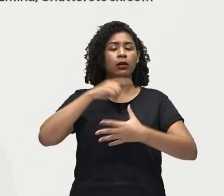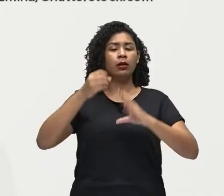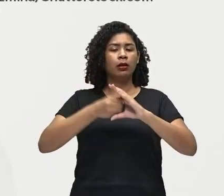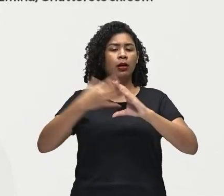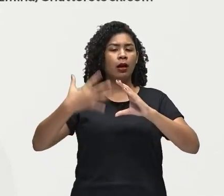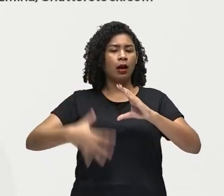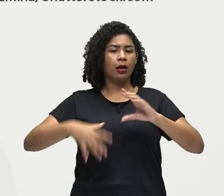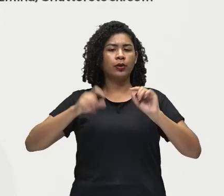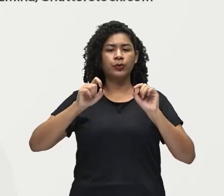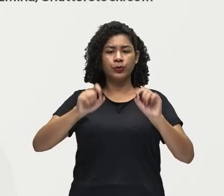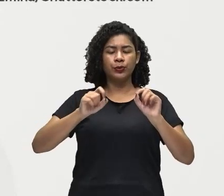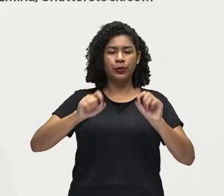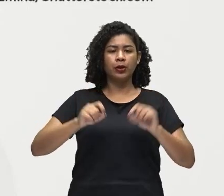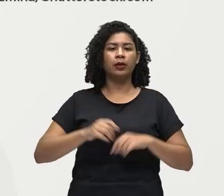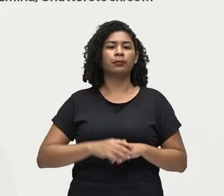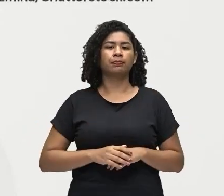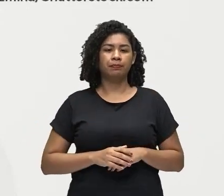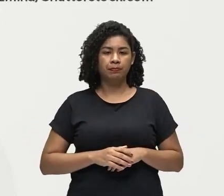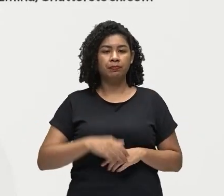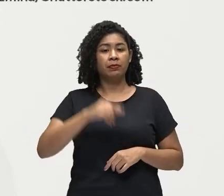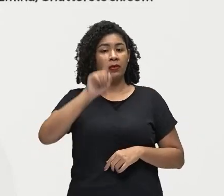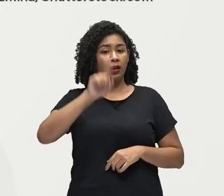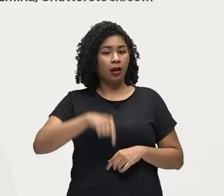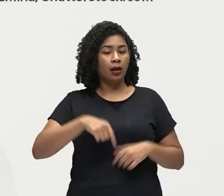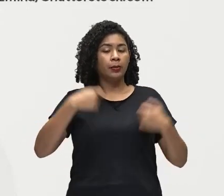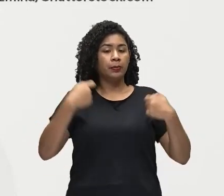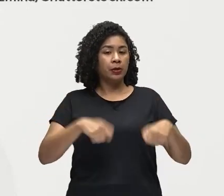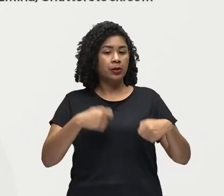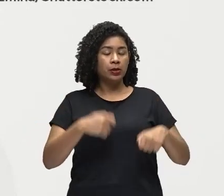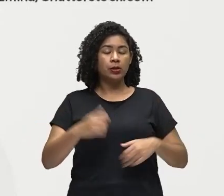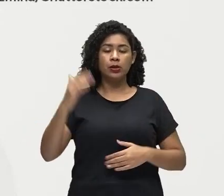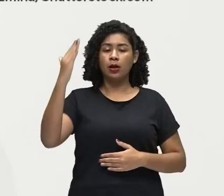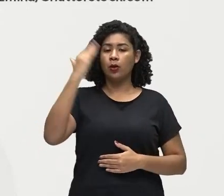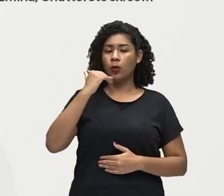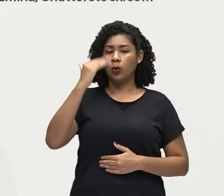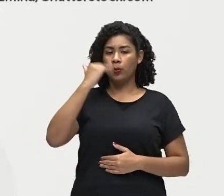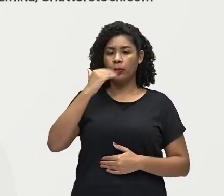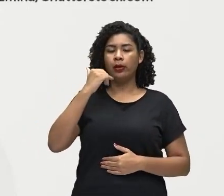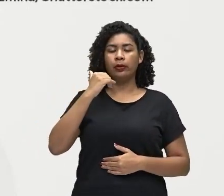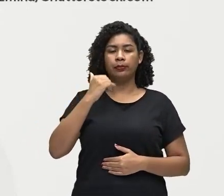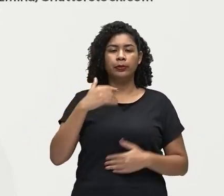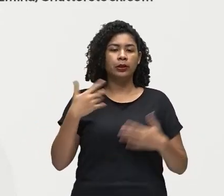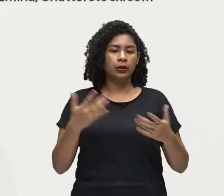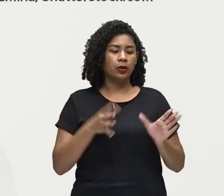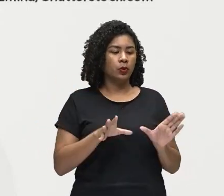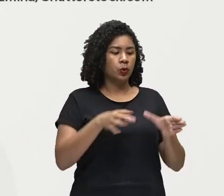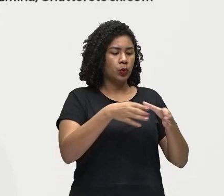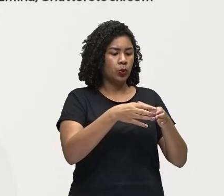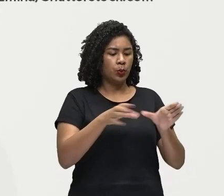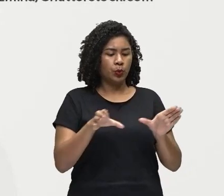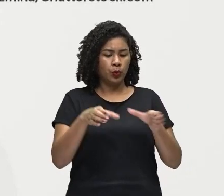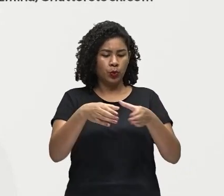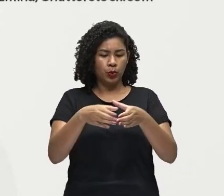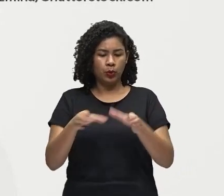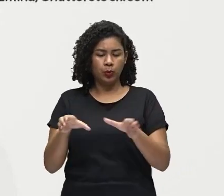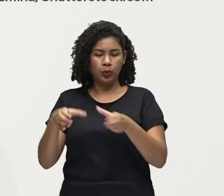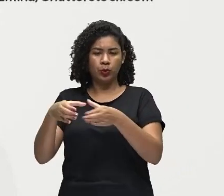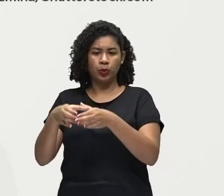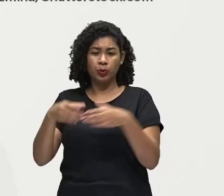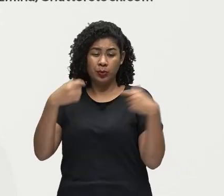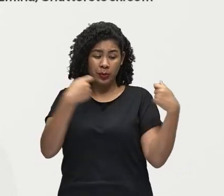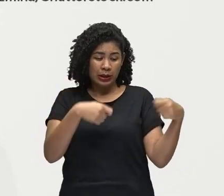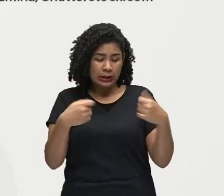com necessidades alimentares em comum. A cada grupo de organismos que apresentam essas necessidades